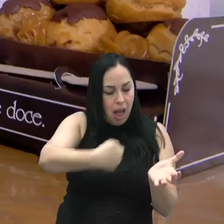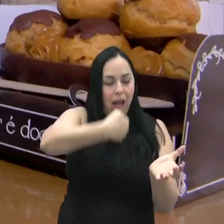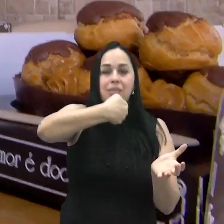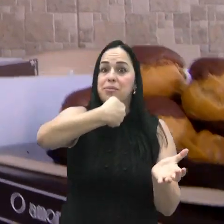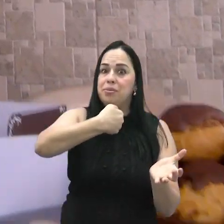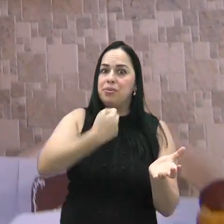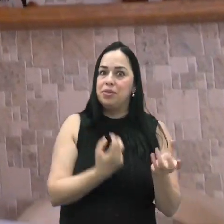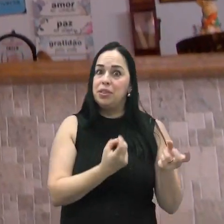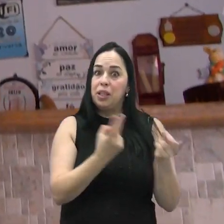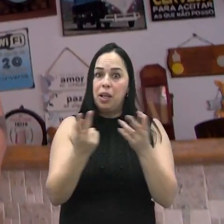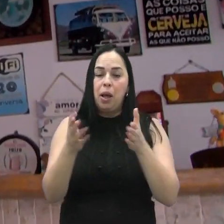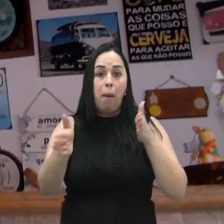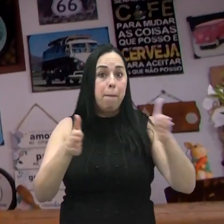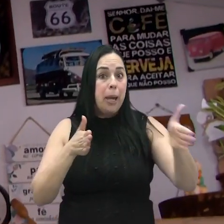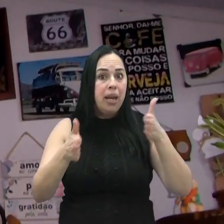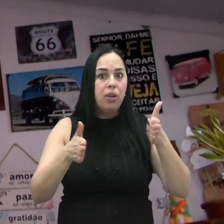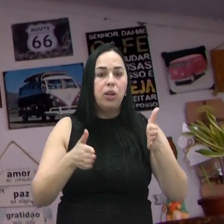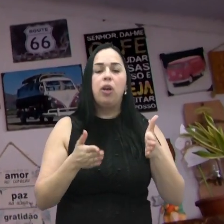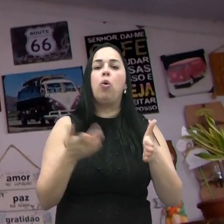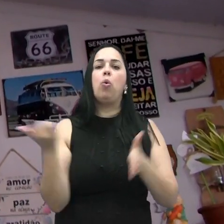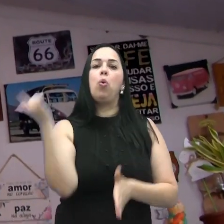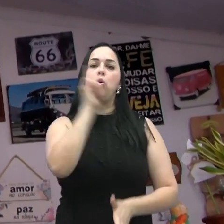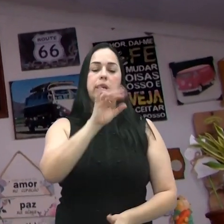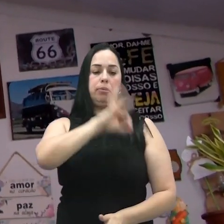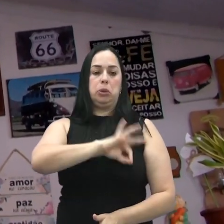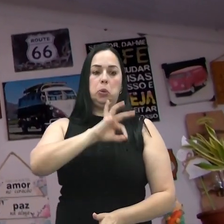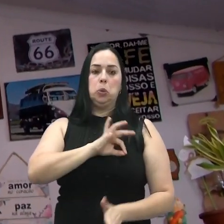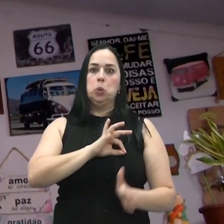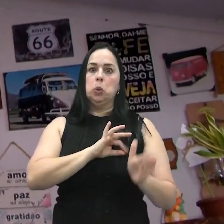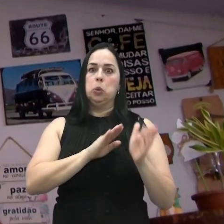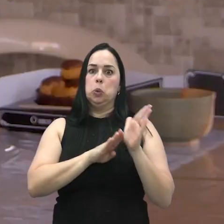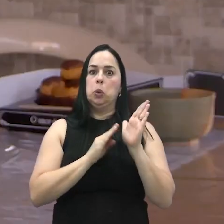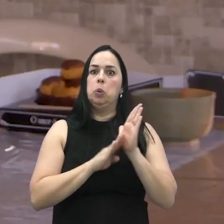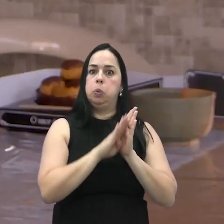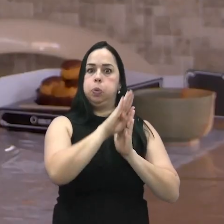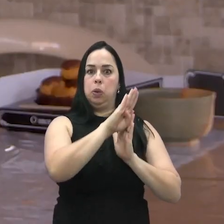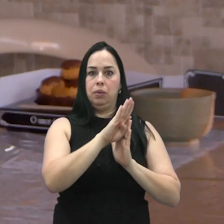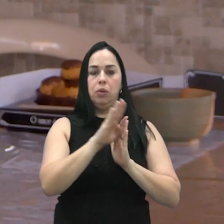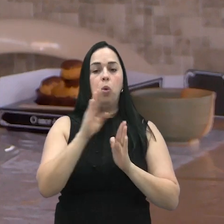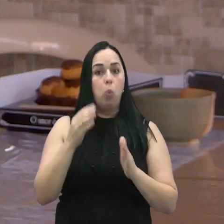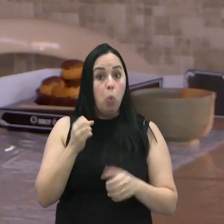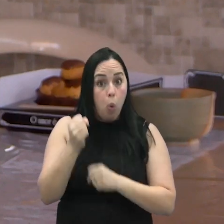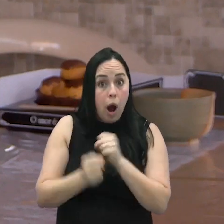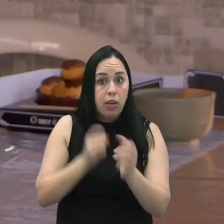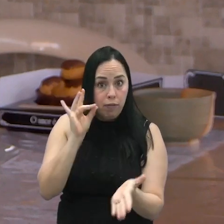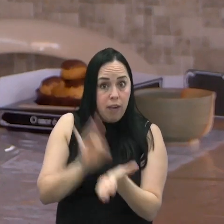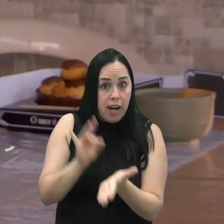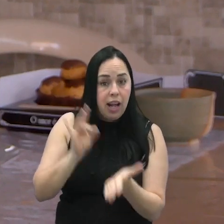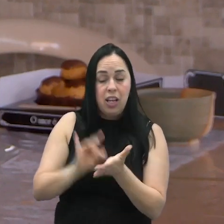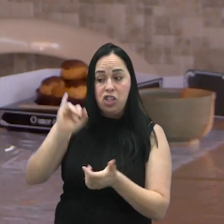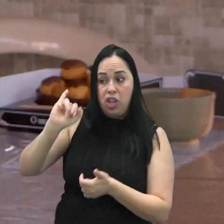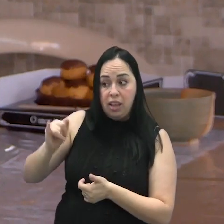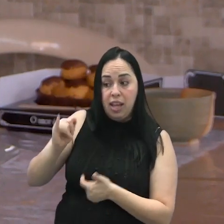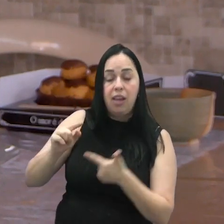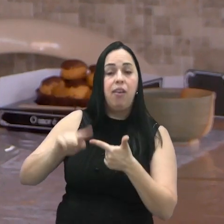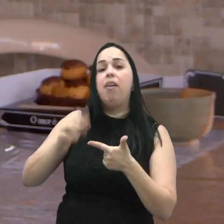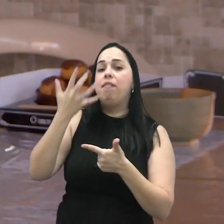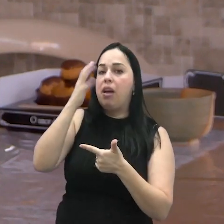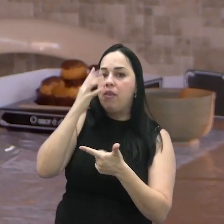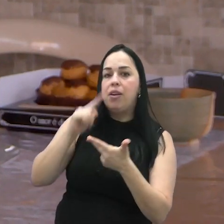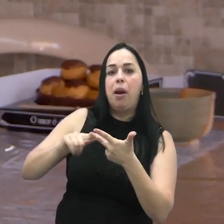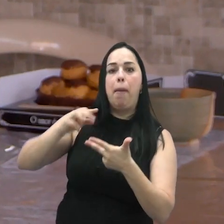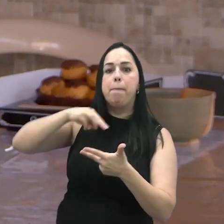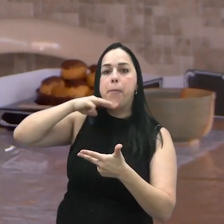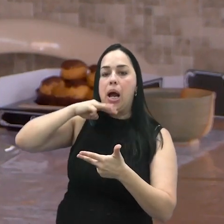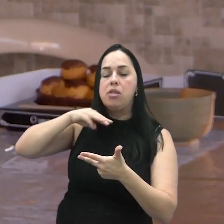colher. Para ele, esse é o período de maior faturamento do ano. O ano basicamente começa na Páscoa. Janeiro, fevereiro e